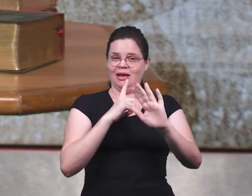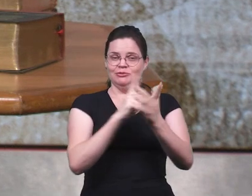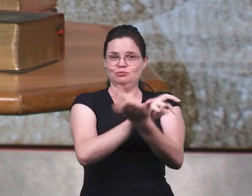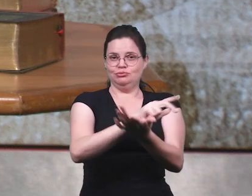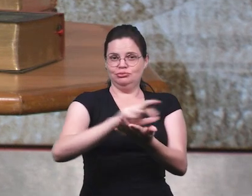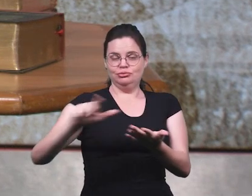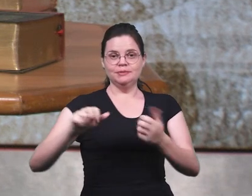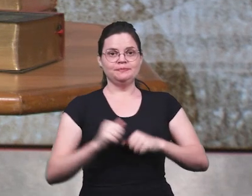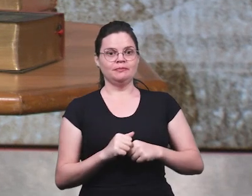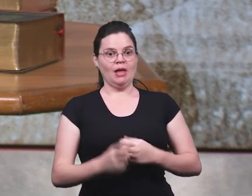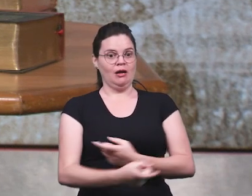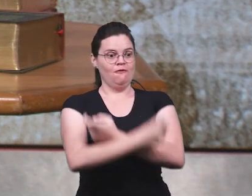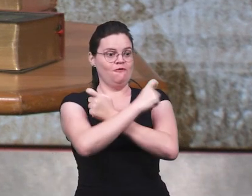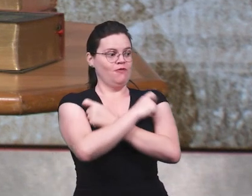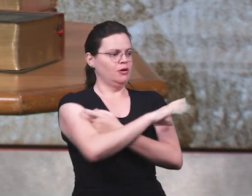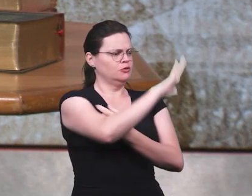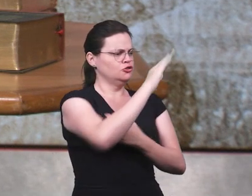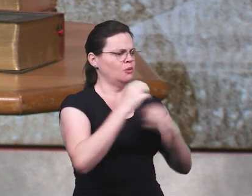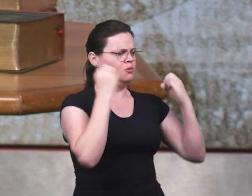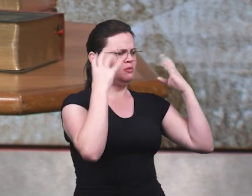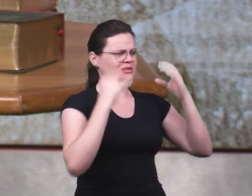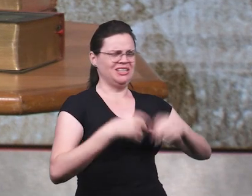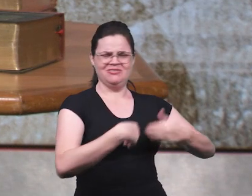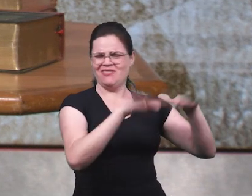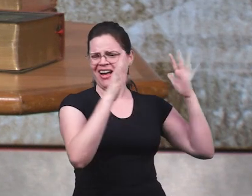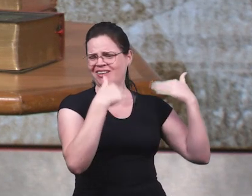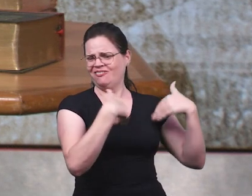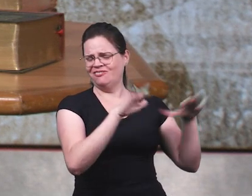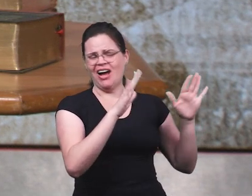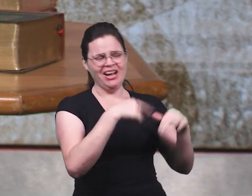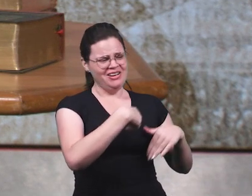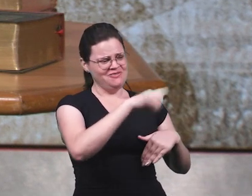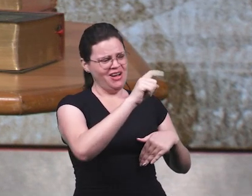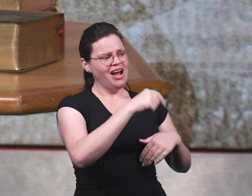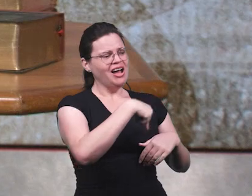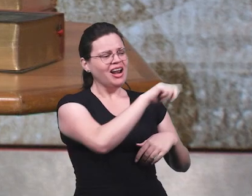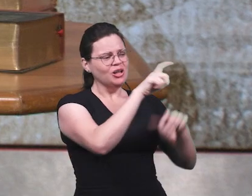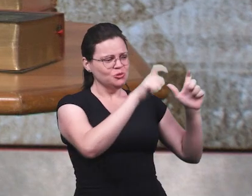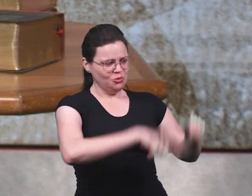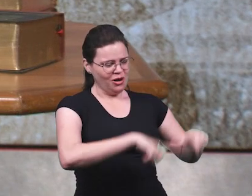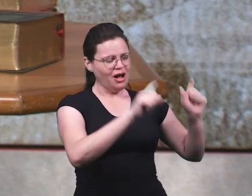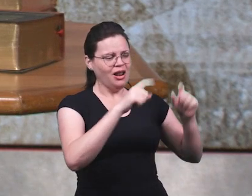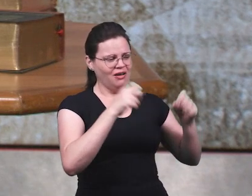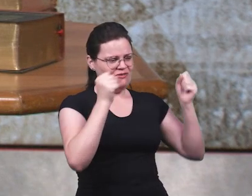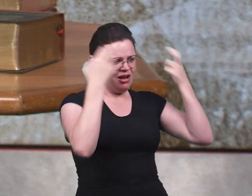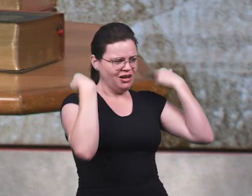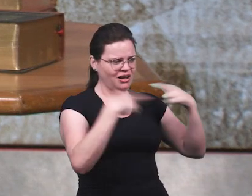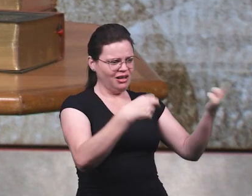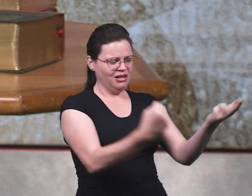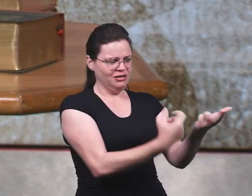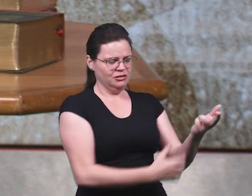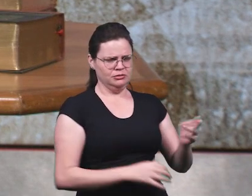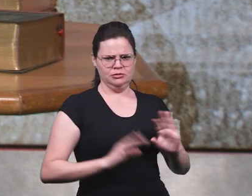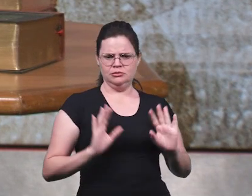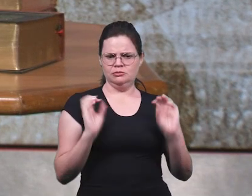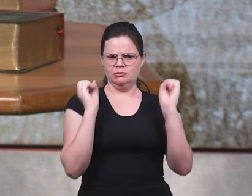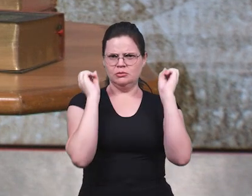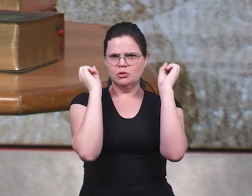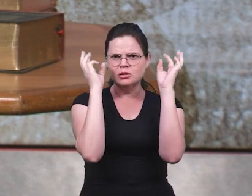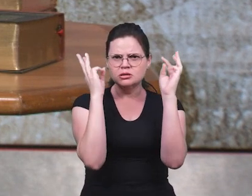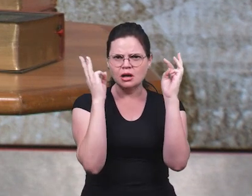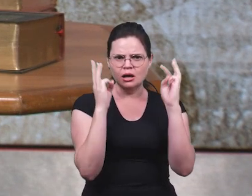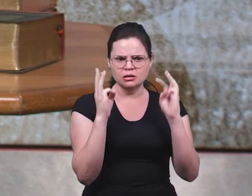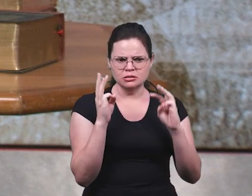disse: ide e sacrificai ao vosso Deus nesta terra. E Moisés disse: não